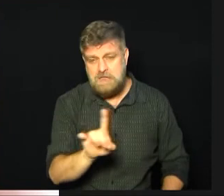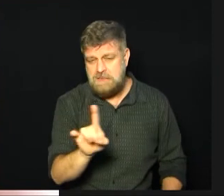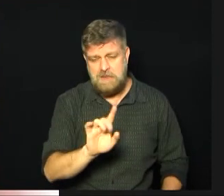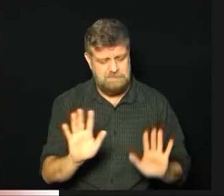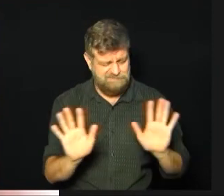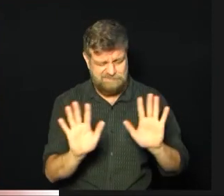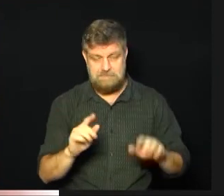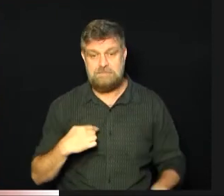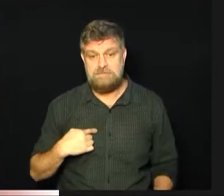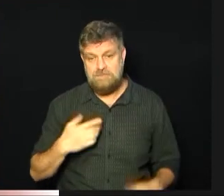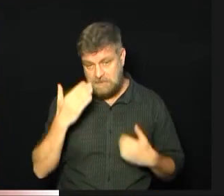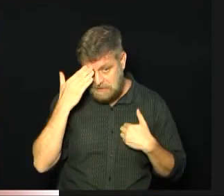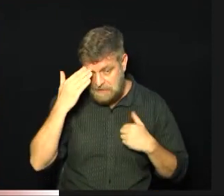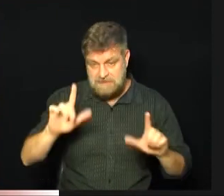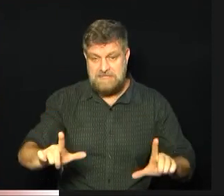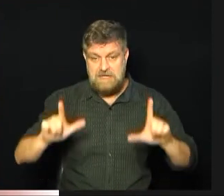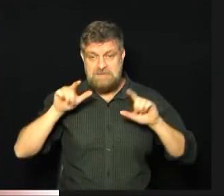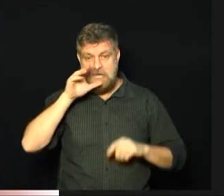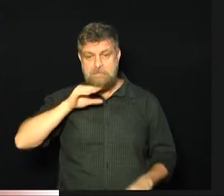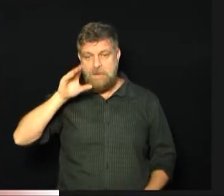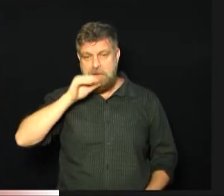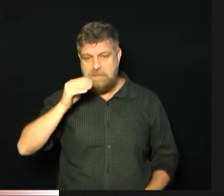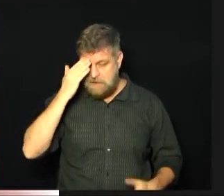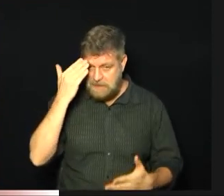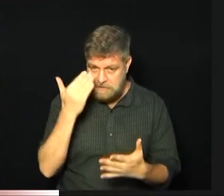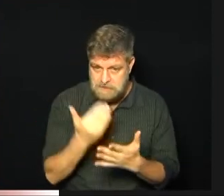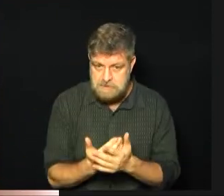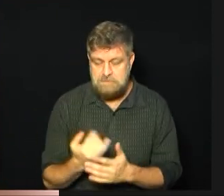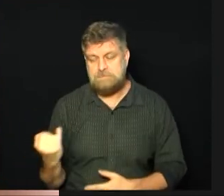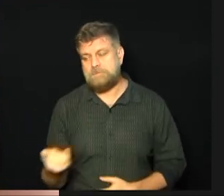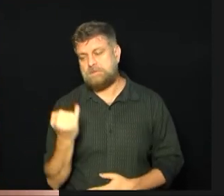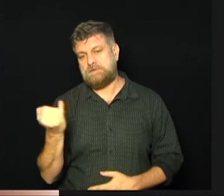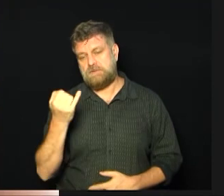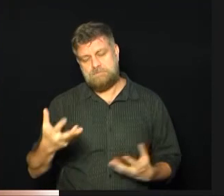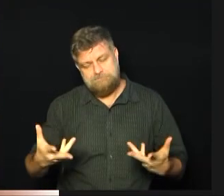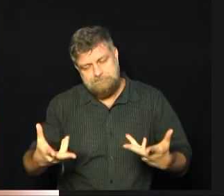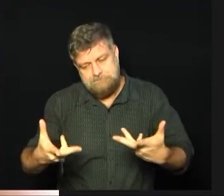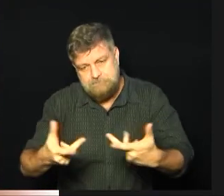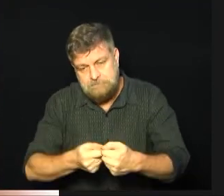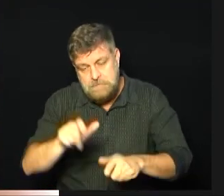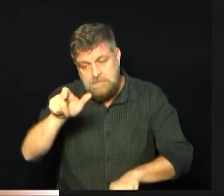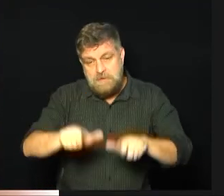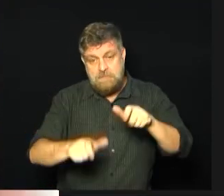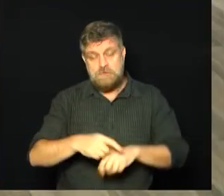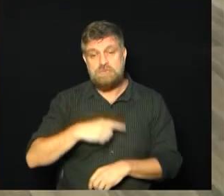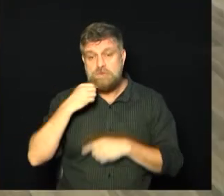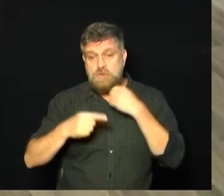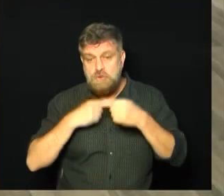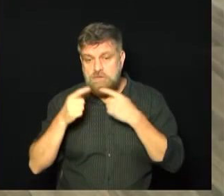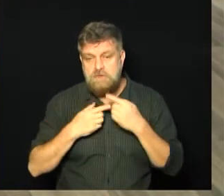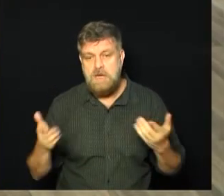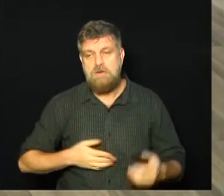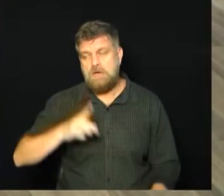queria agradecer a sua participação aqui no Câmara Notícia. Tenho certeza que foi muito rica a sua participação. Muita gente estava em dúvida, agora posso que está mais